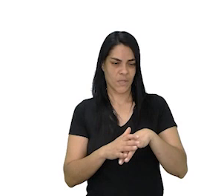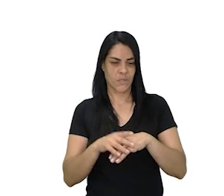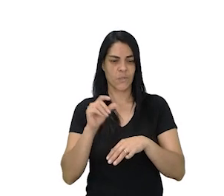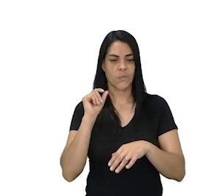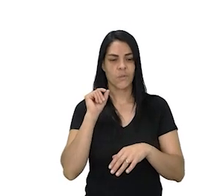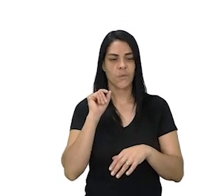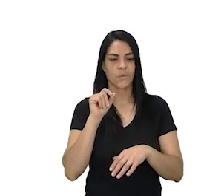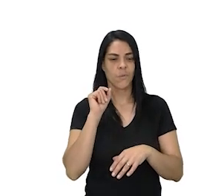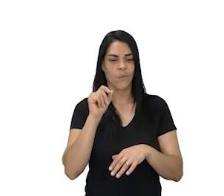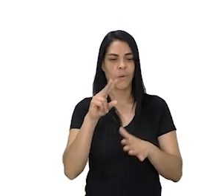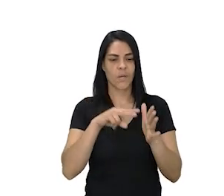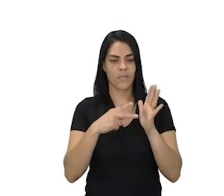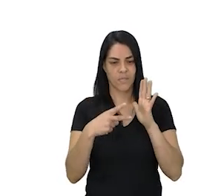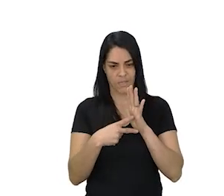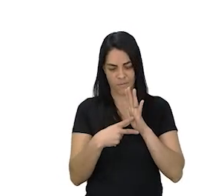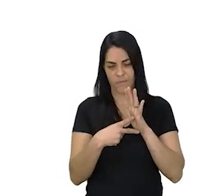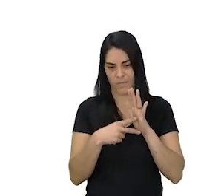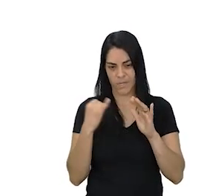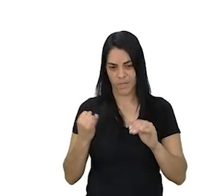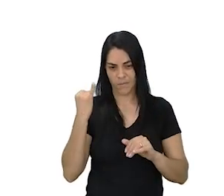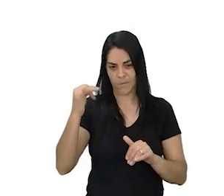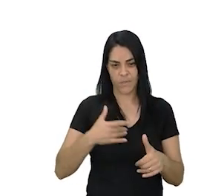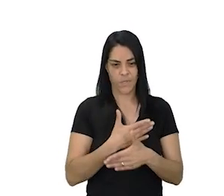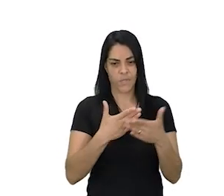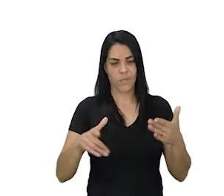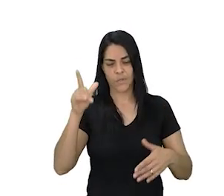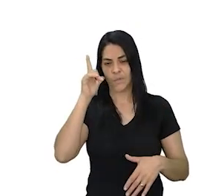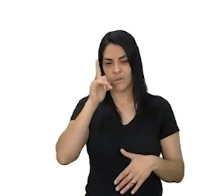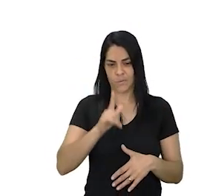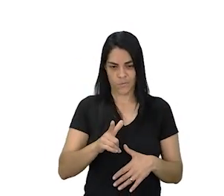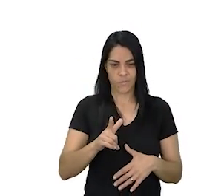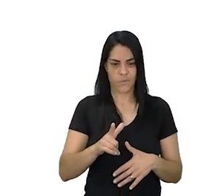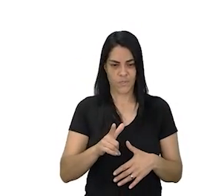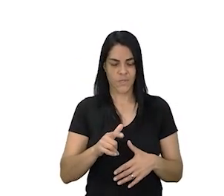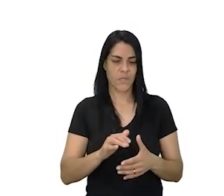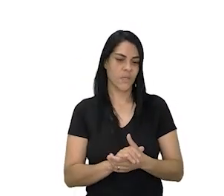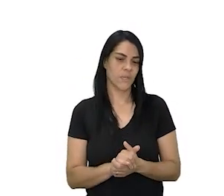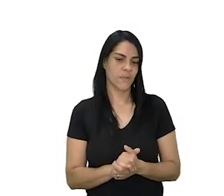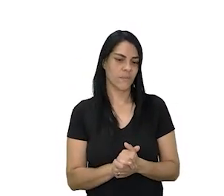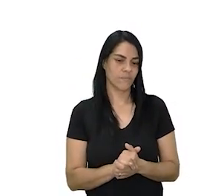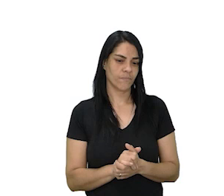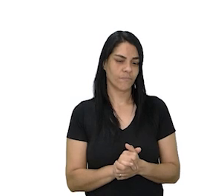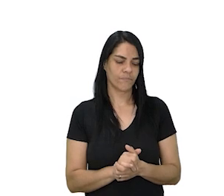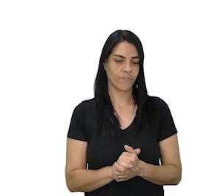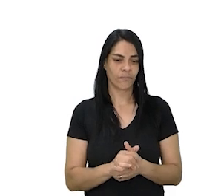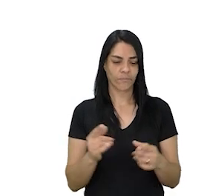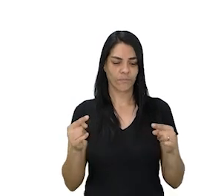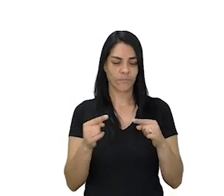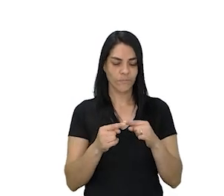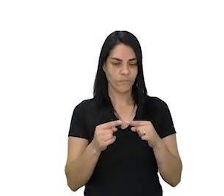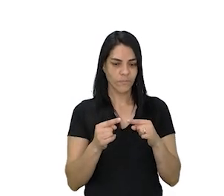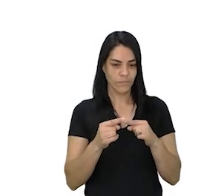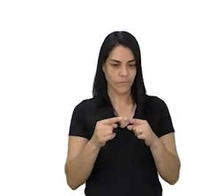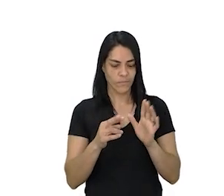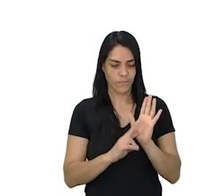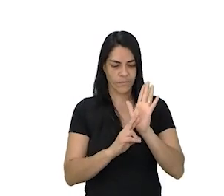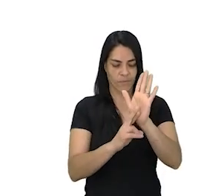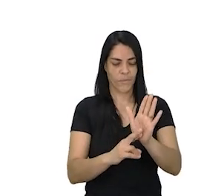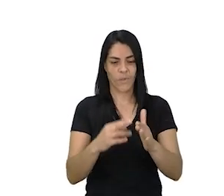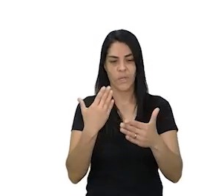é fundamental que a gente consiga estabelecer essa ponte entre as representações escolares e